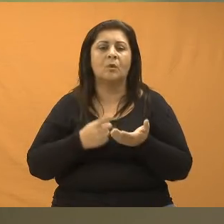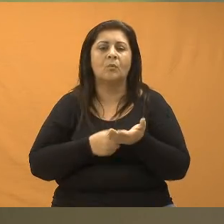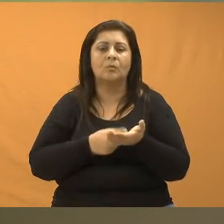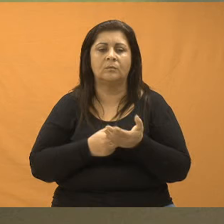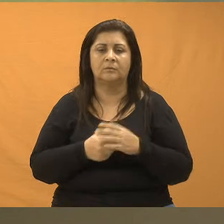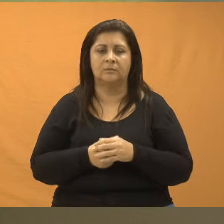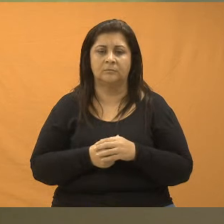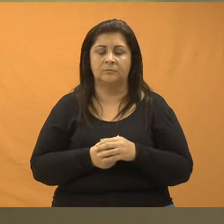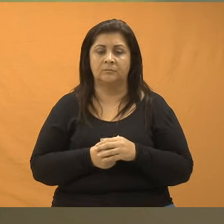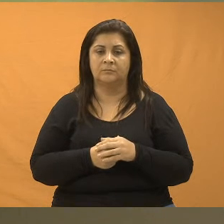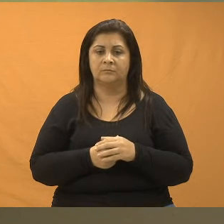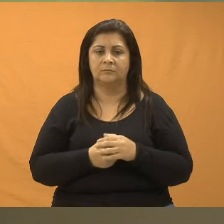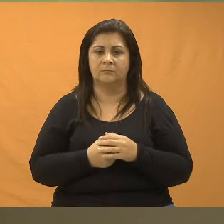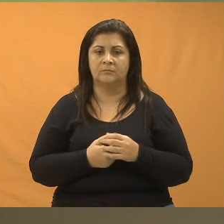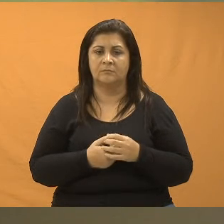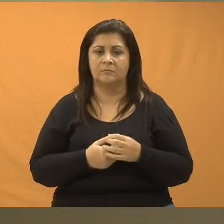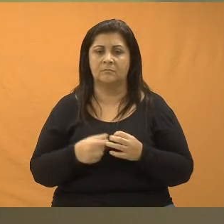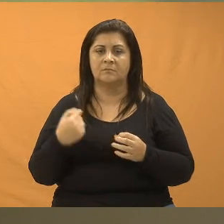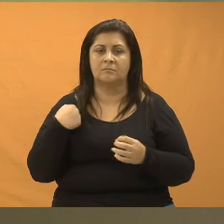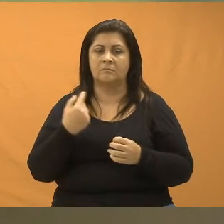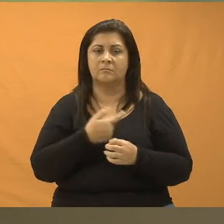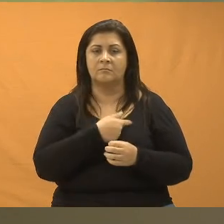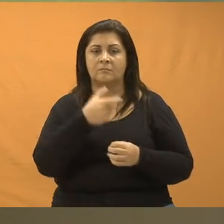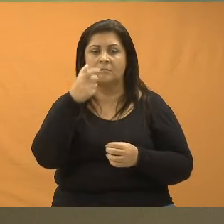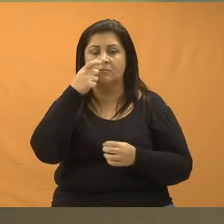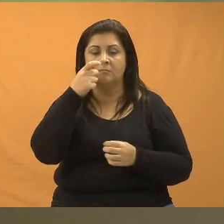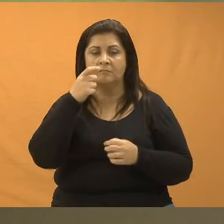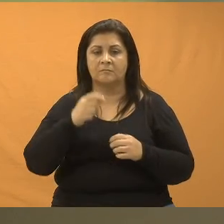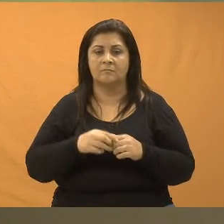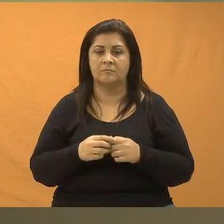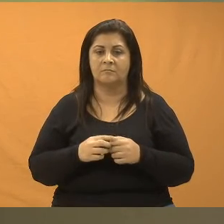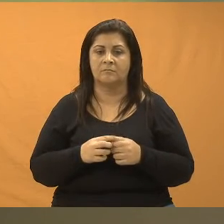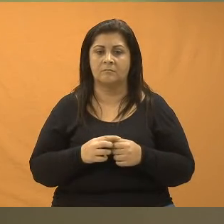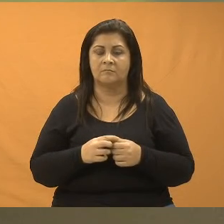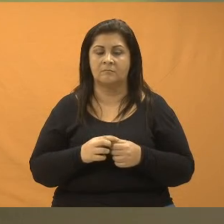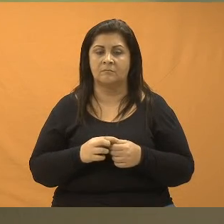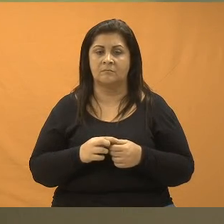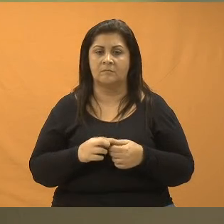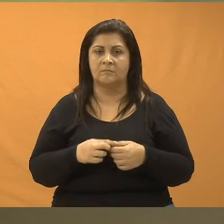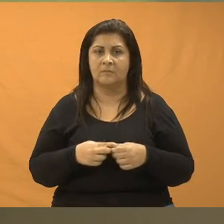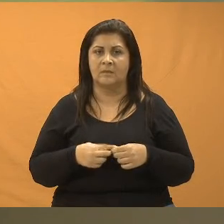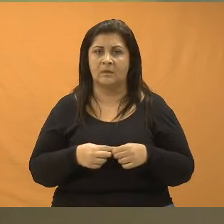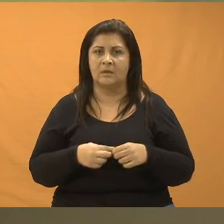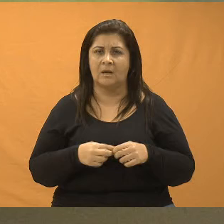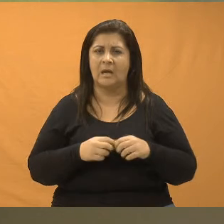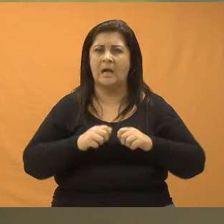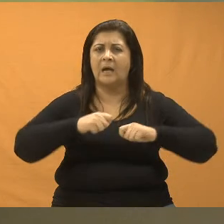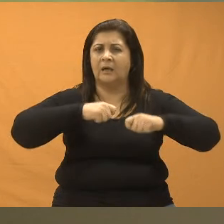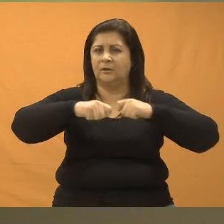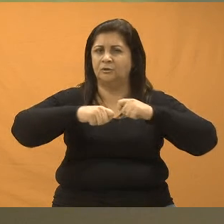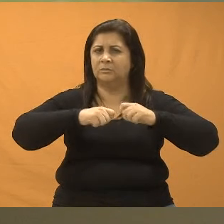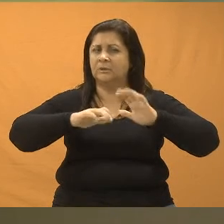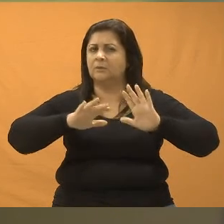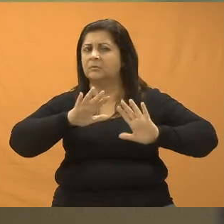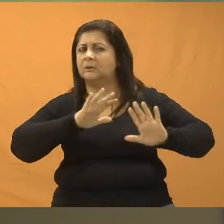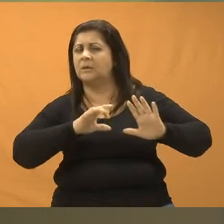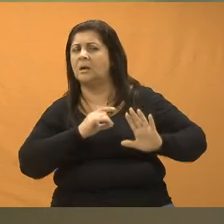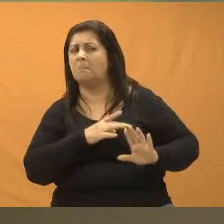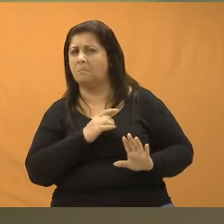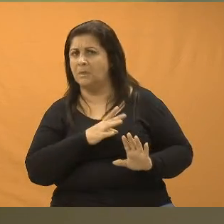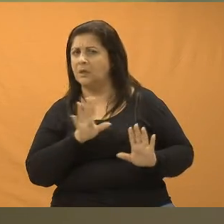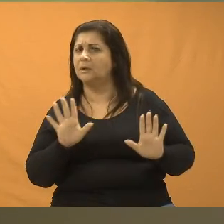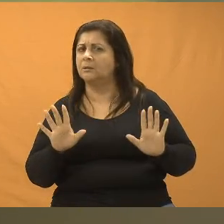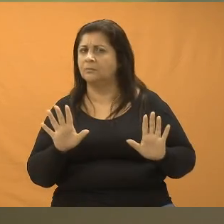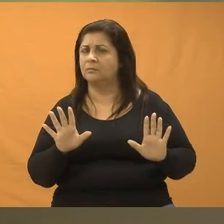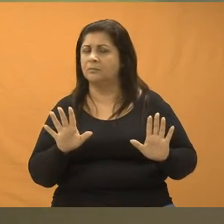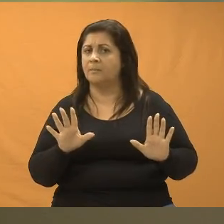E o resultado da gente ver dessas gestões temerosas é o fato que